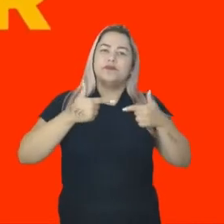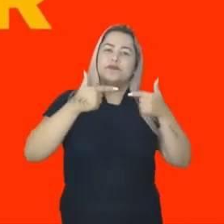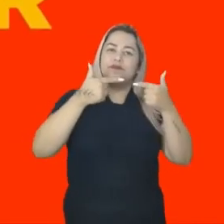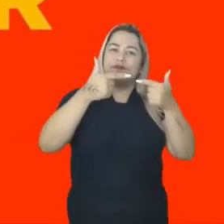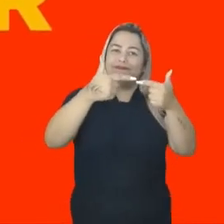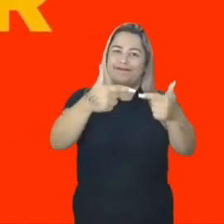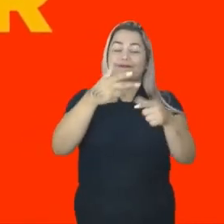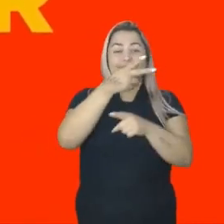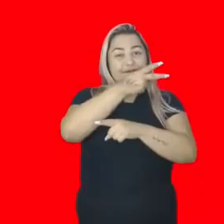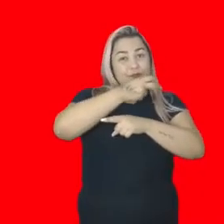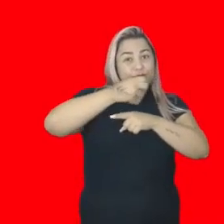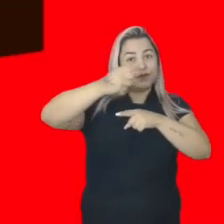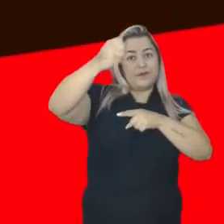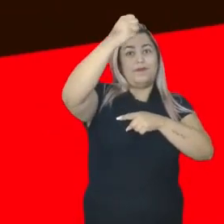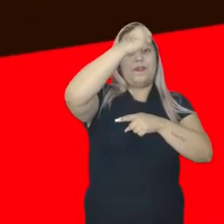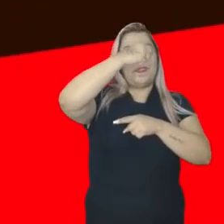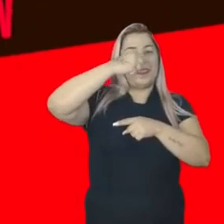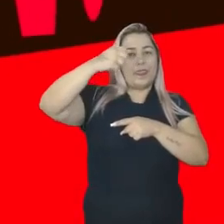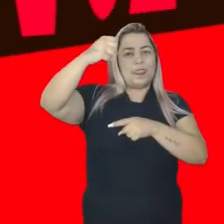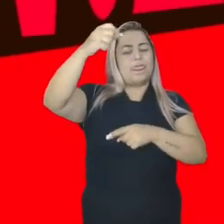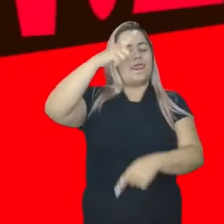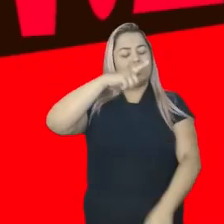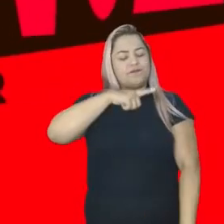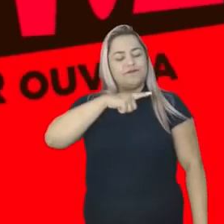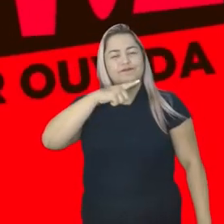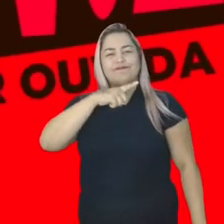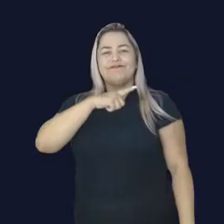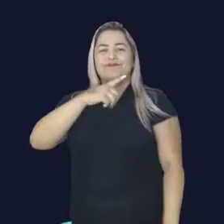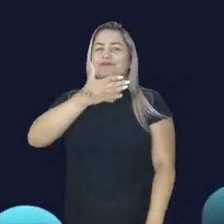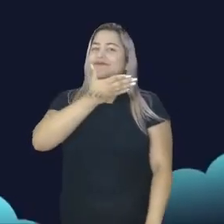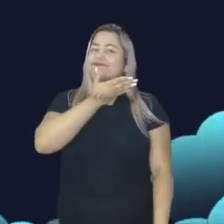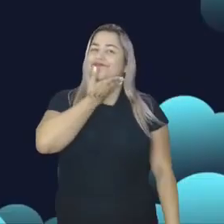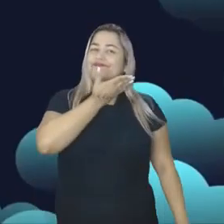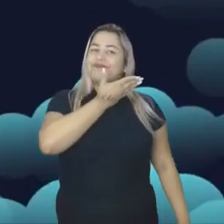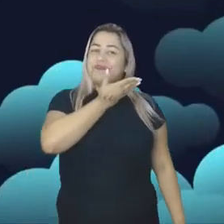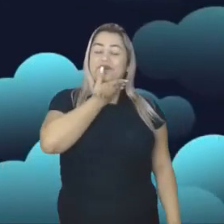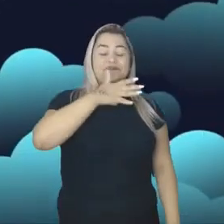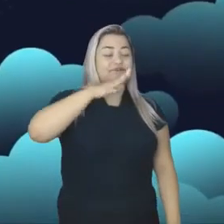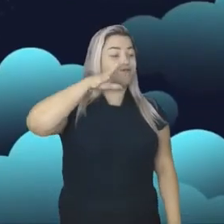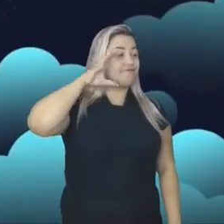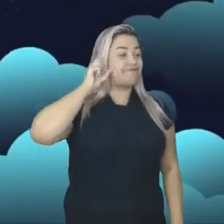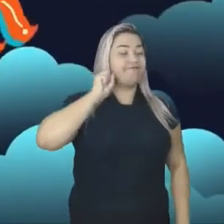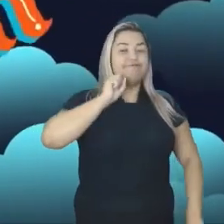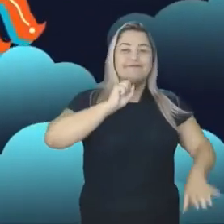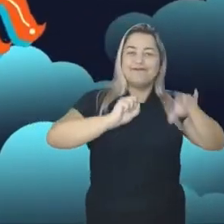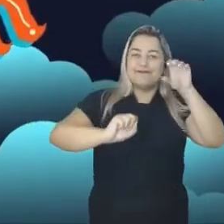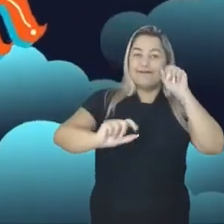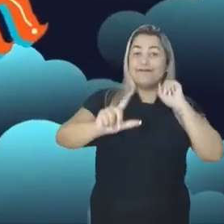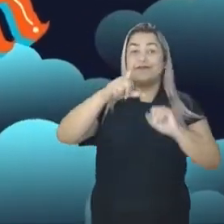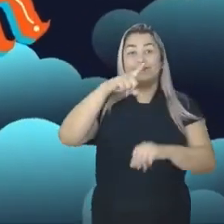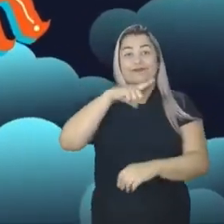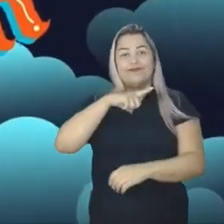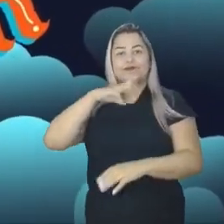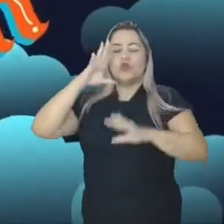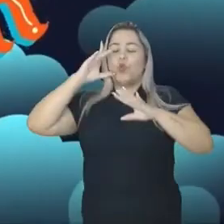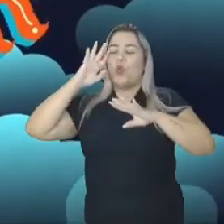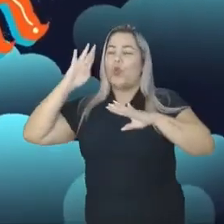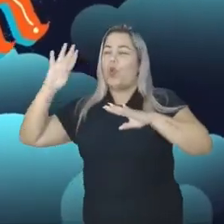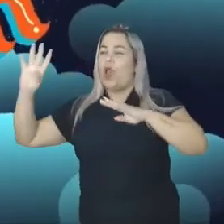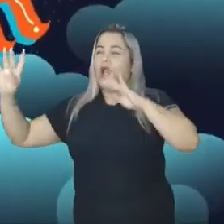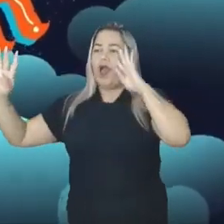batalhando pra vencer. Tenho voz pra ser ouvida, tenho sonhos pra